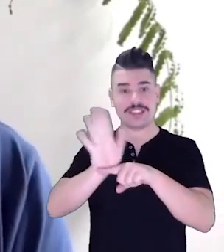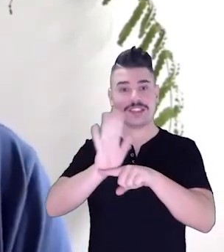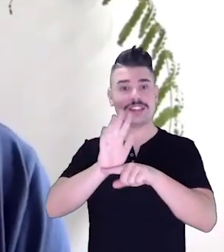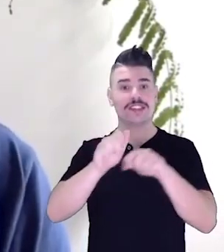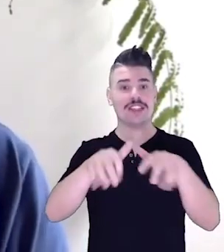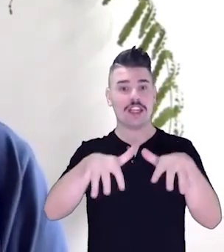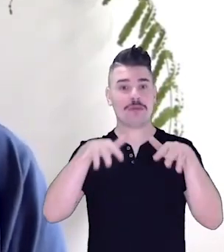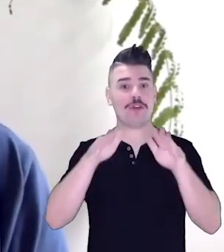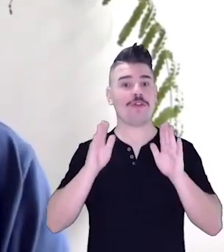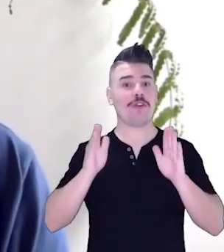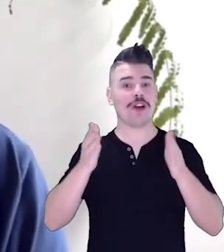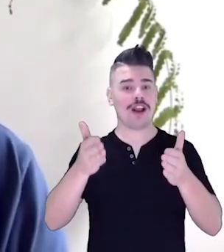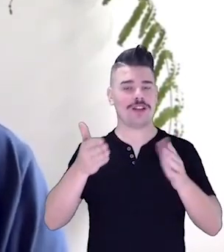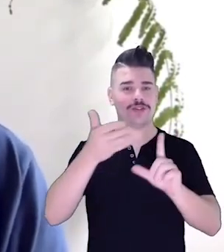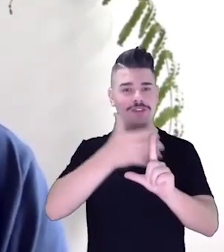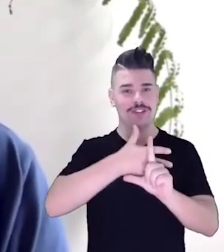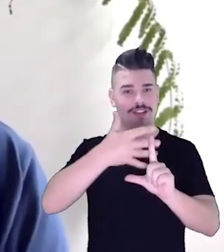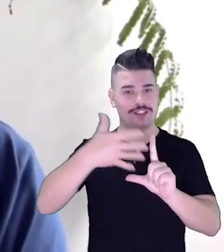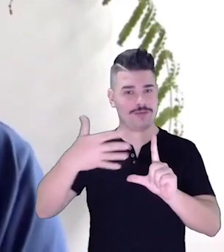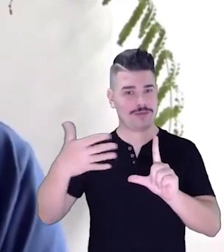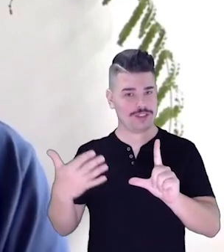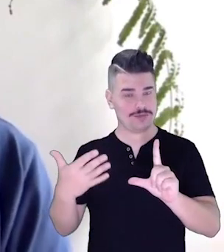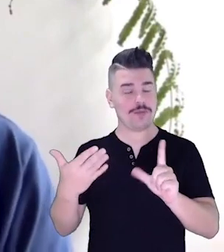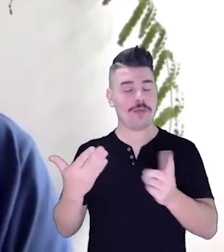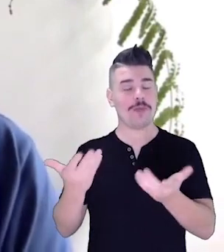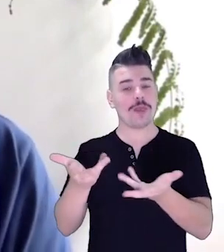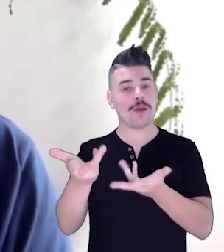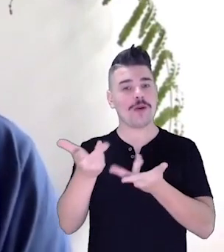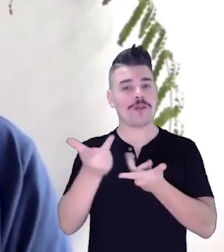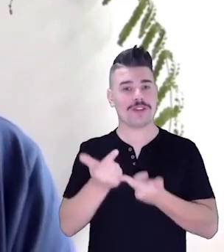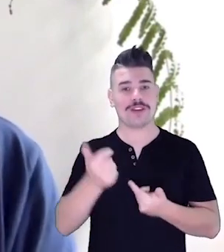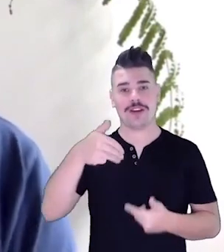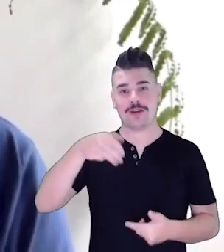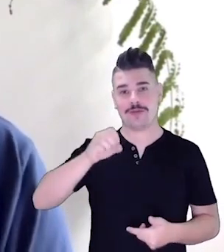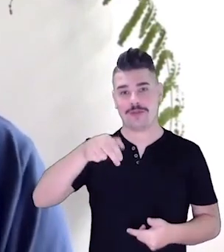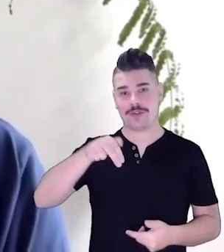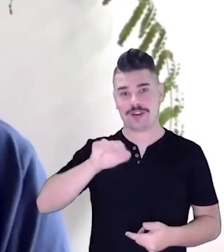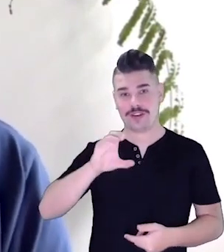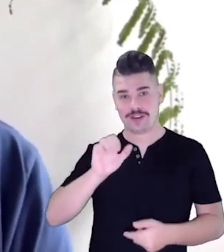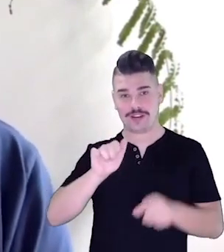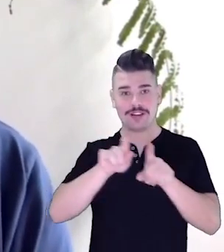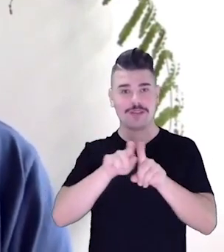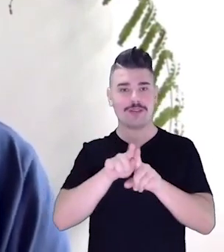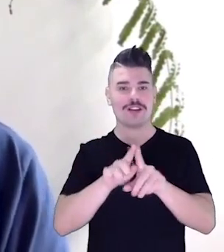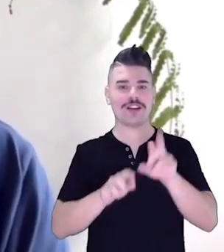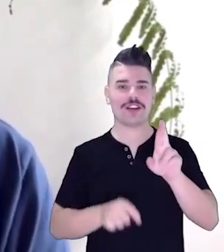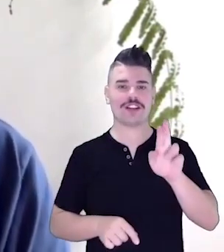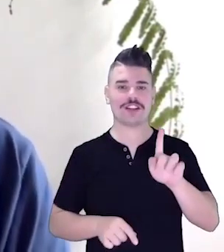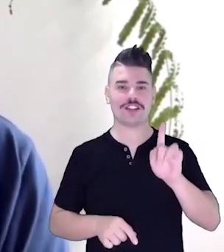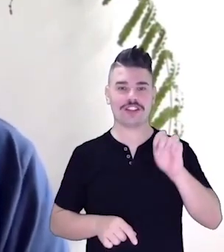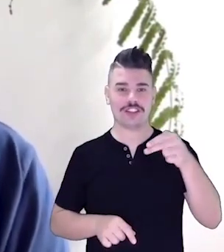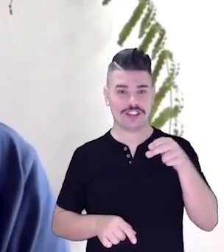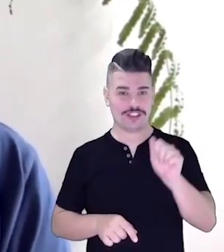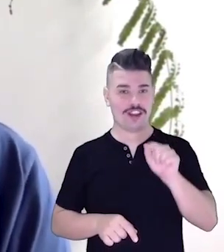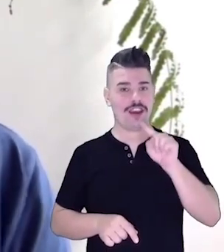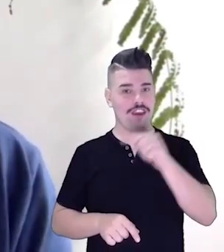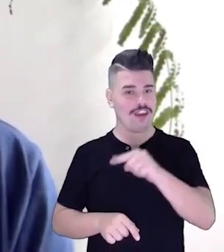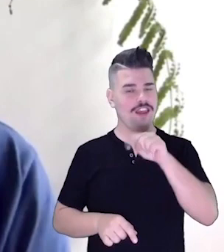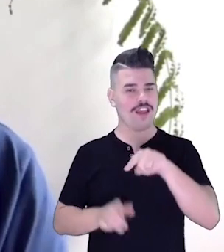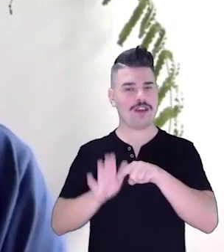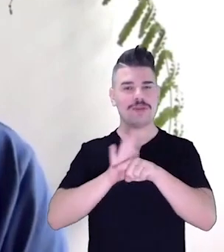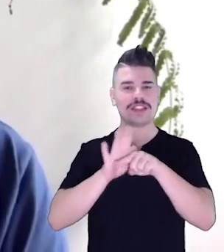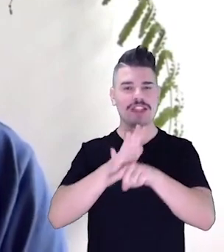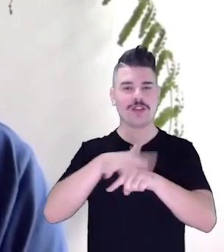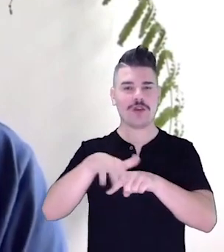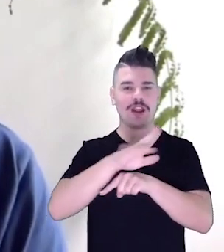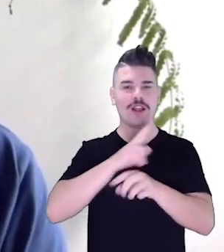cineasta alemã pioneira do cinema LGBTQIA+. E eu queria chamar a Mônica e a Regina Facchini, que é